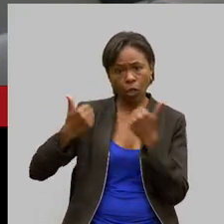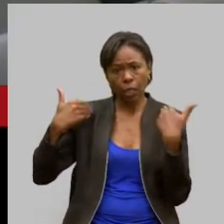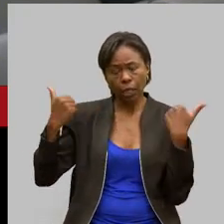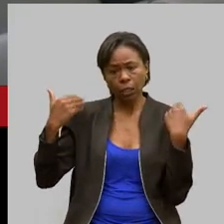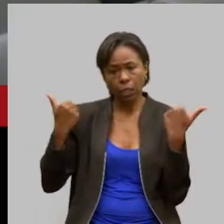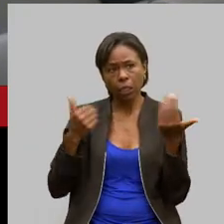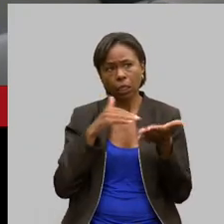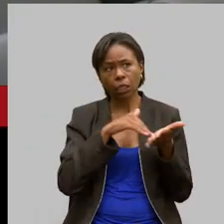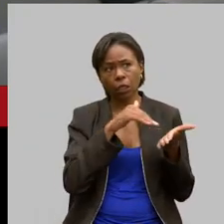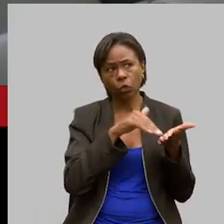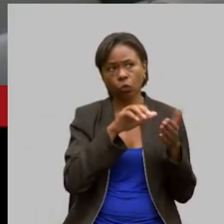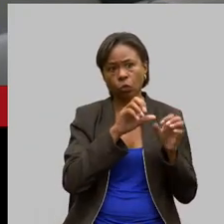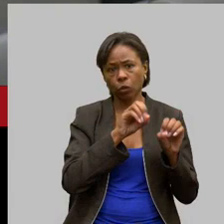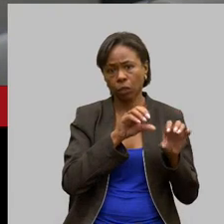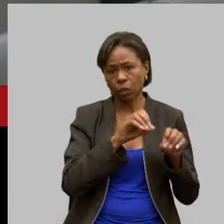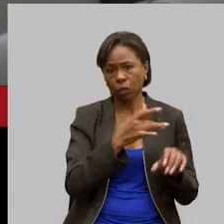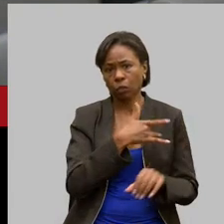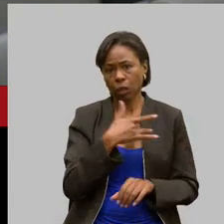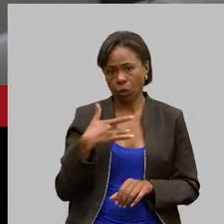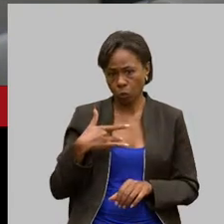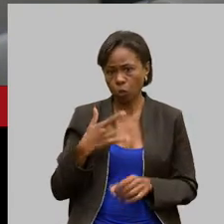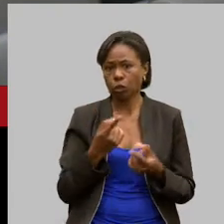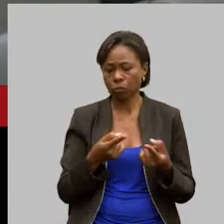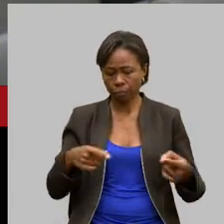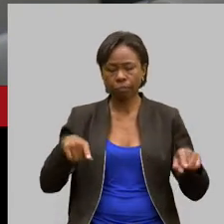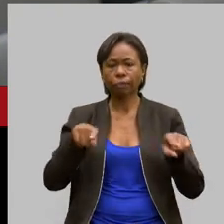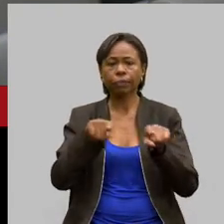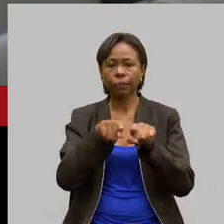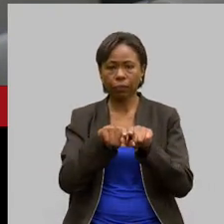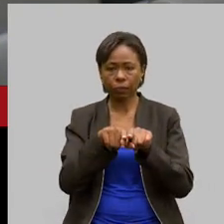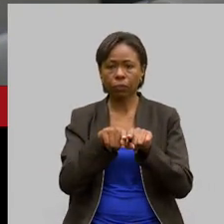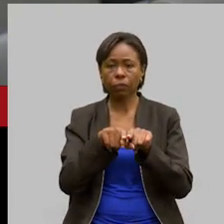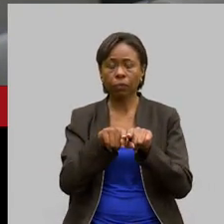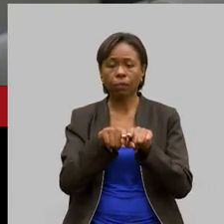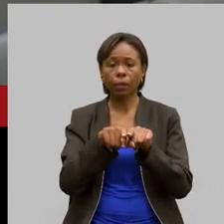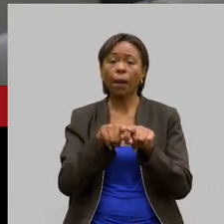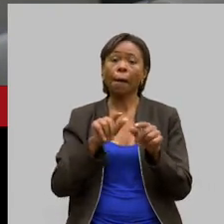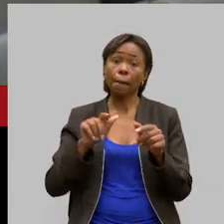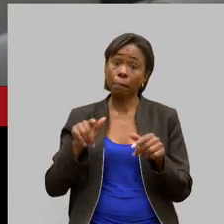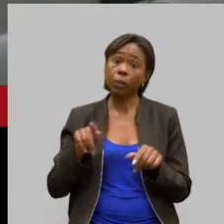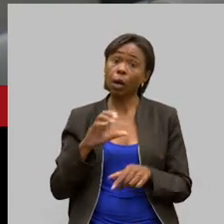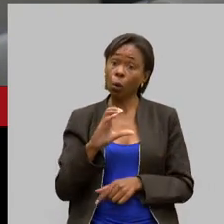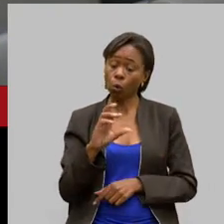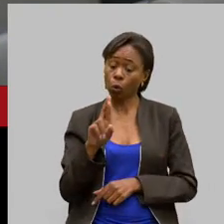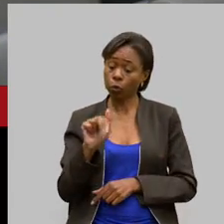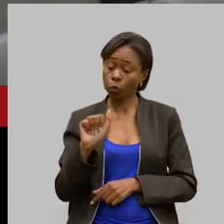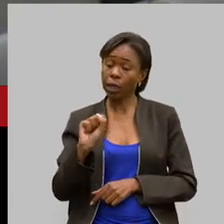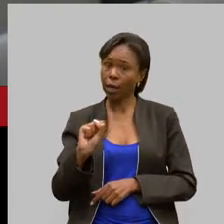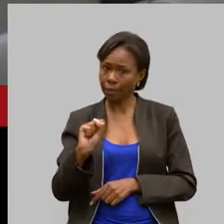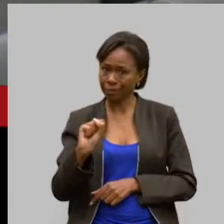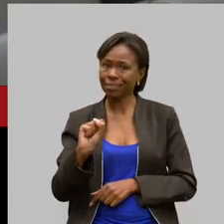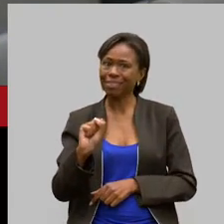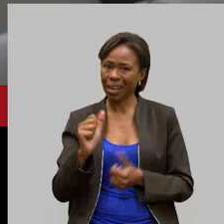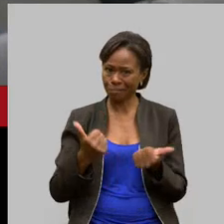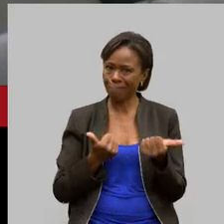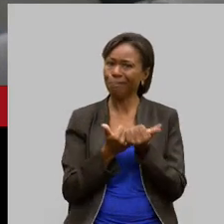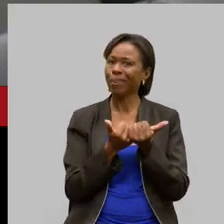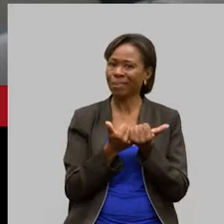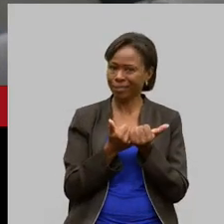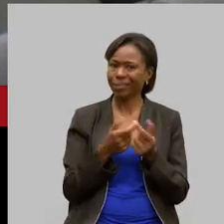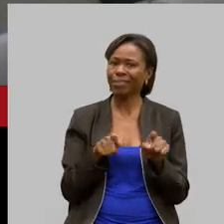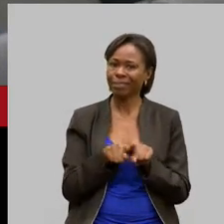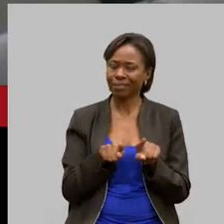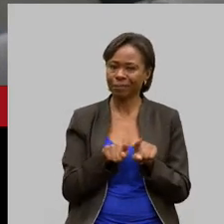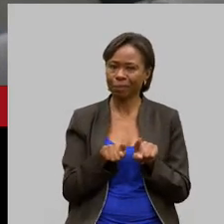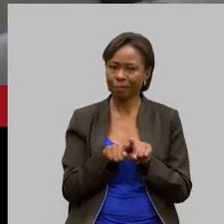de saúde são nossas parceiras temos também e o apoio do CRAS representando que tem a representação aqui